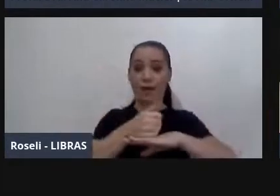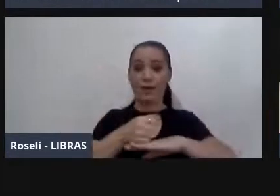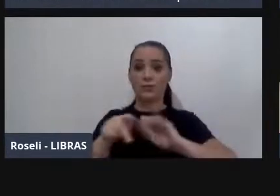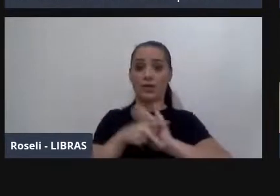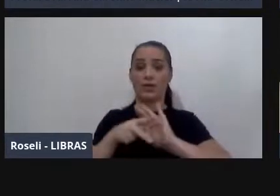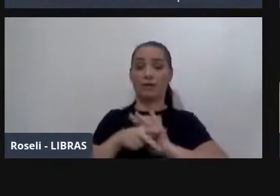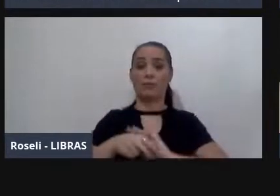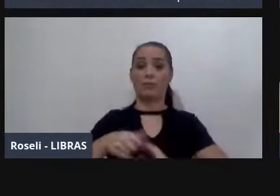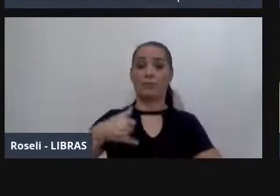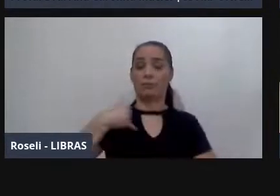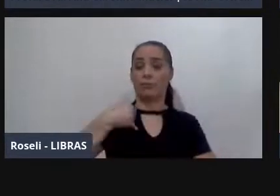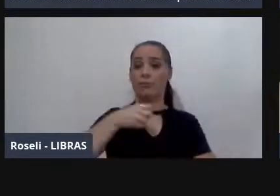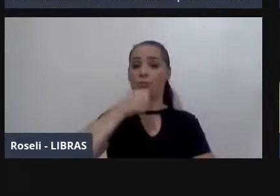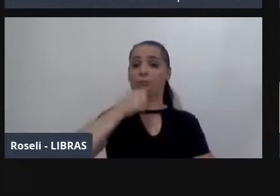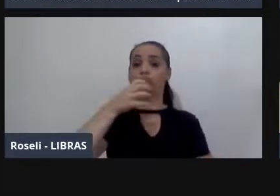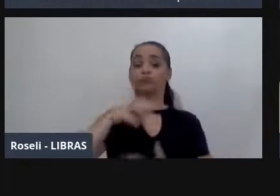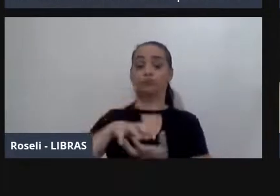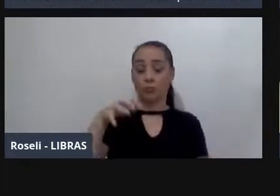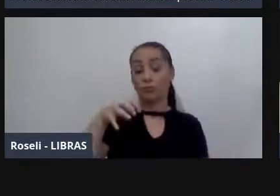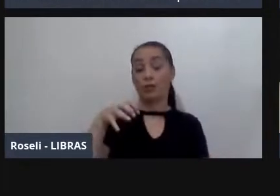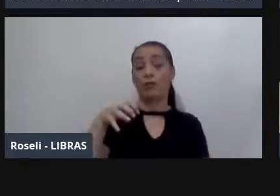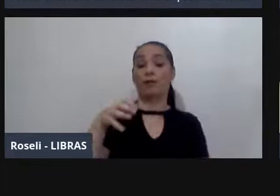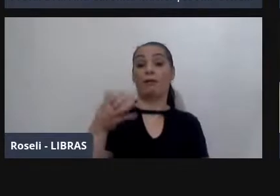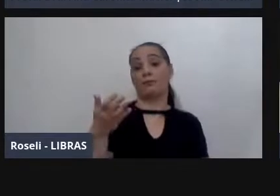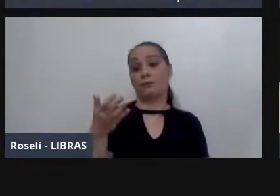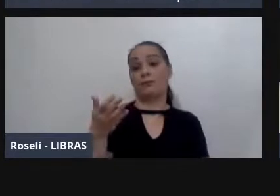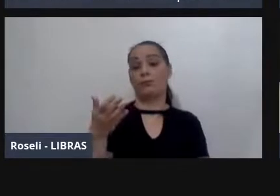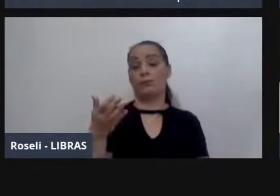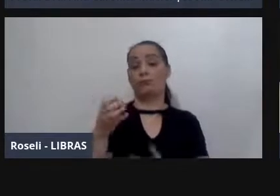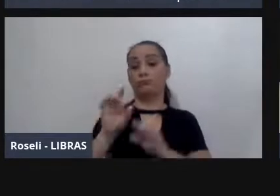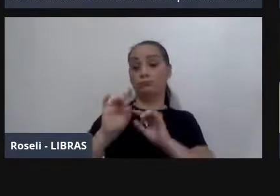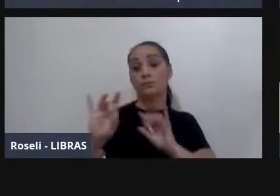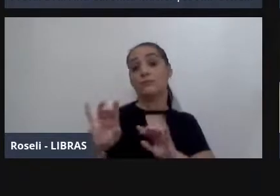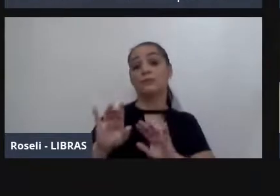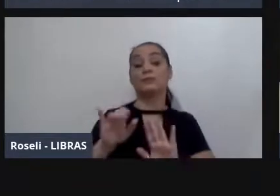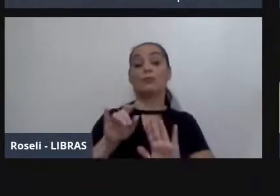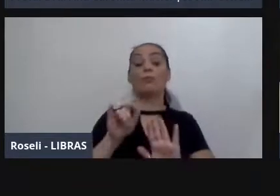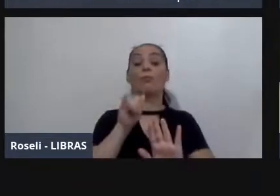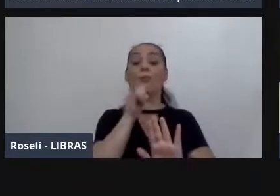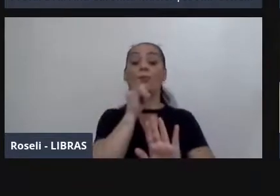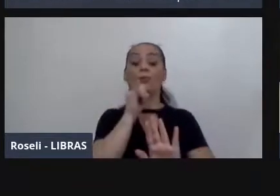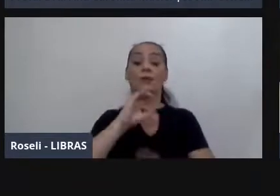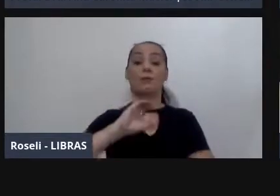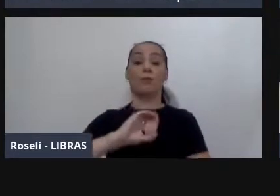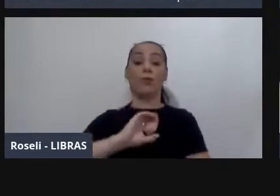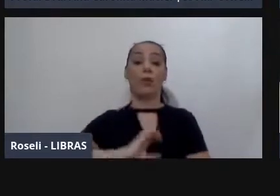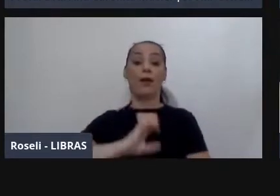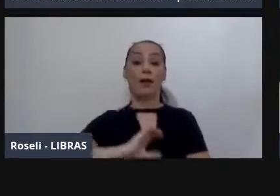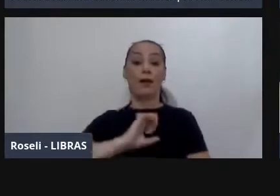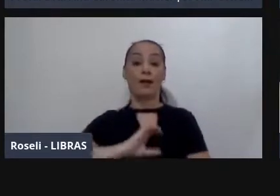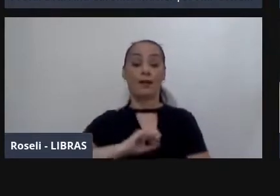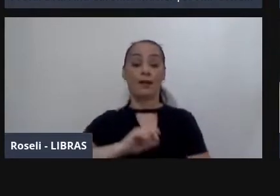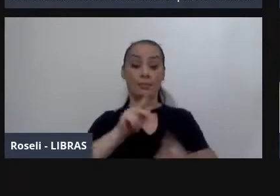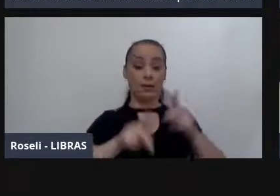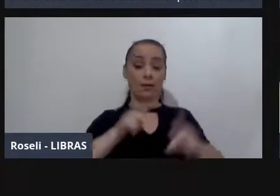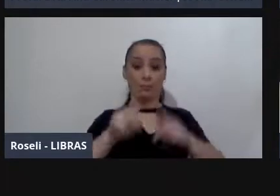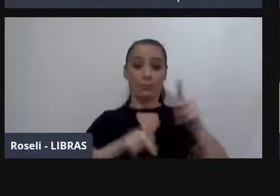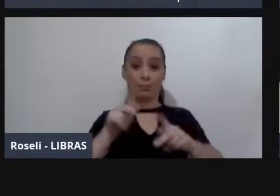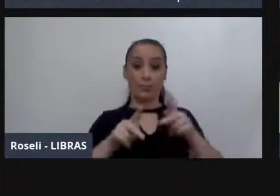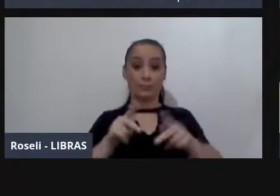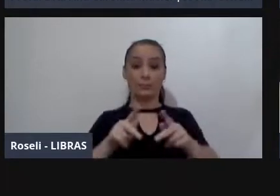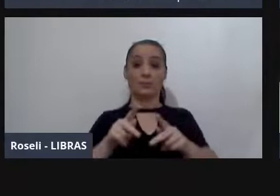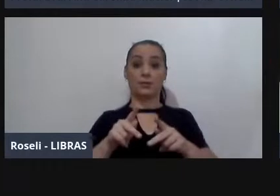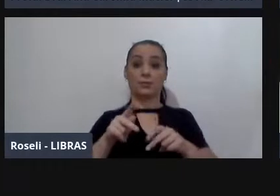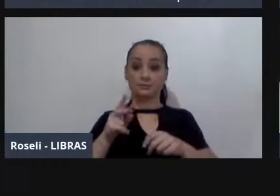está envelhecendo, eles estão prontos para mandar, no Canadá, por exemplo, onde a população não ia continuar minimamente sem